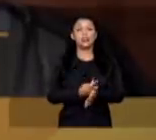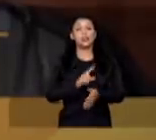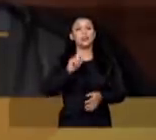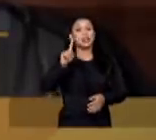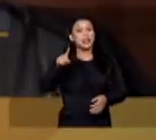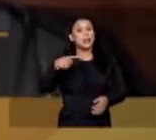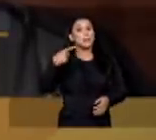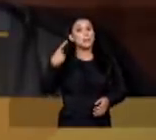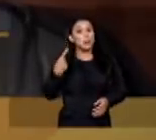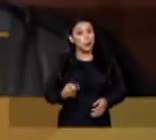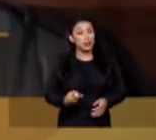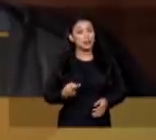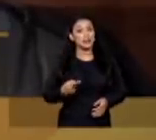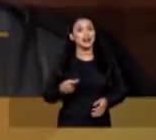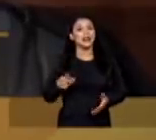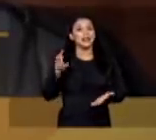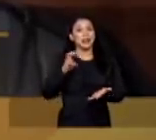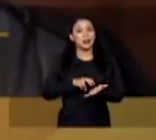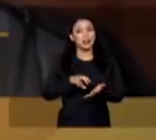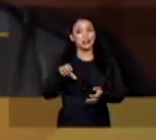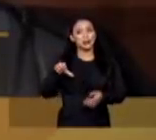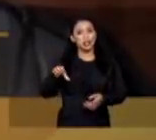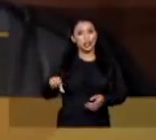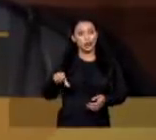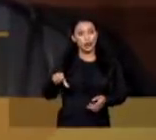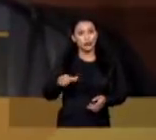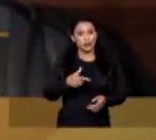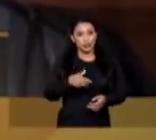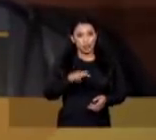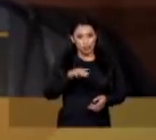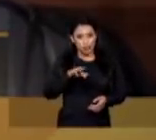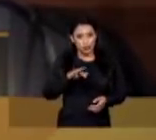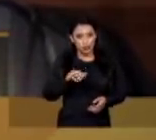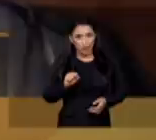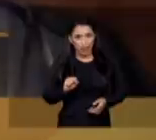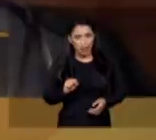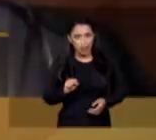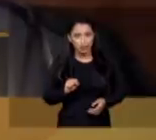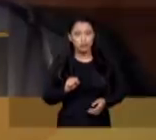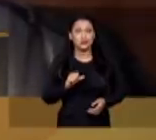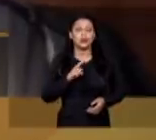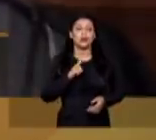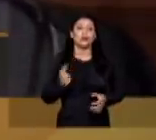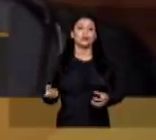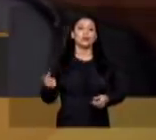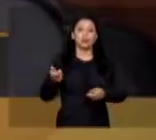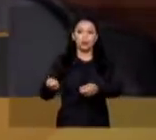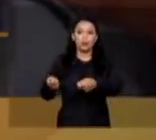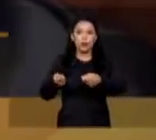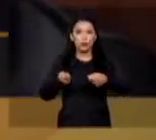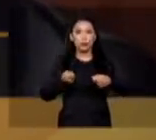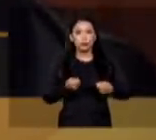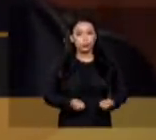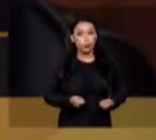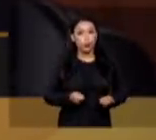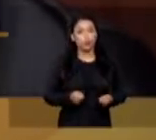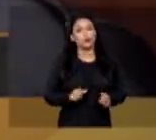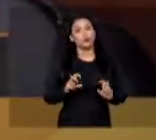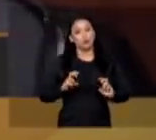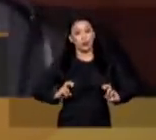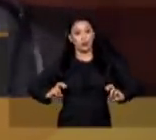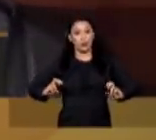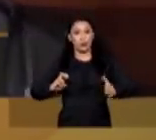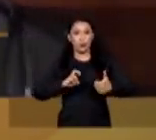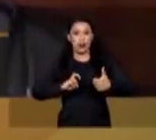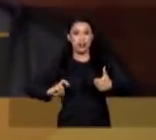na própria manhã do dia 9 de março de 2021, quando efetivamente retomada a deliberação colegiada,